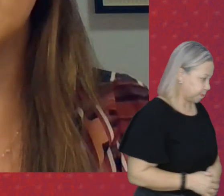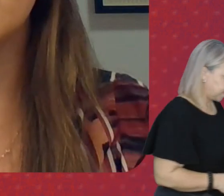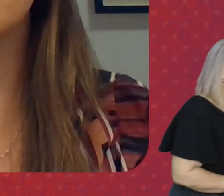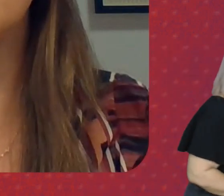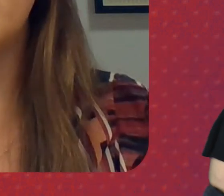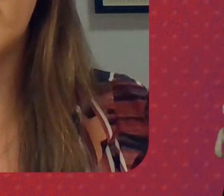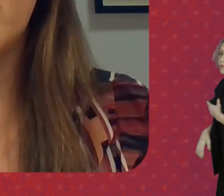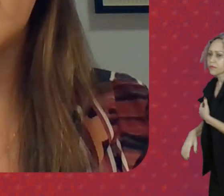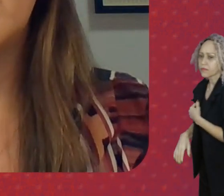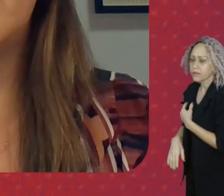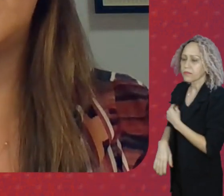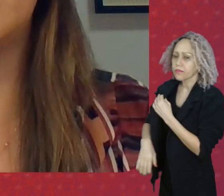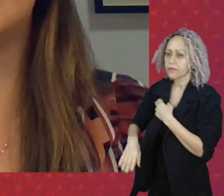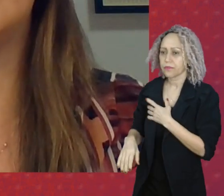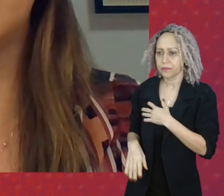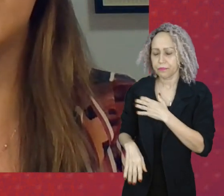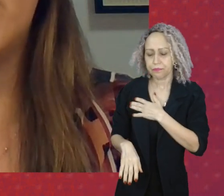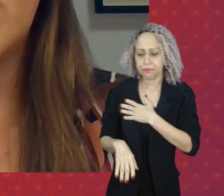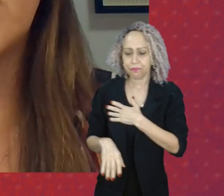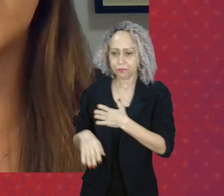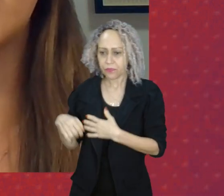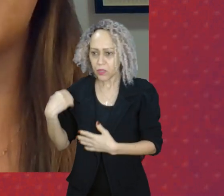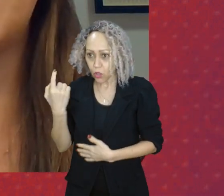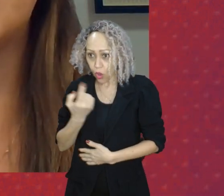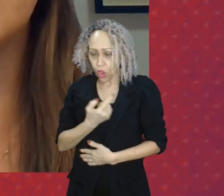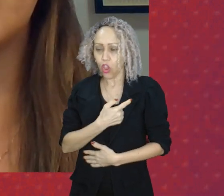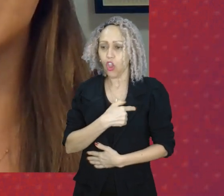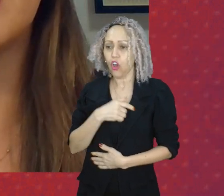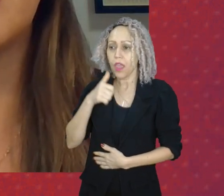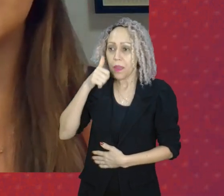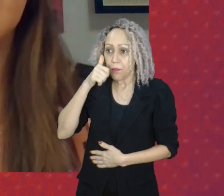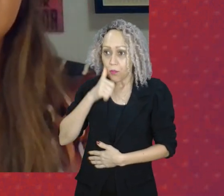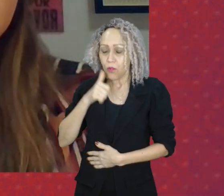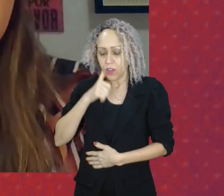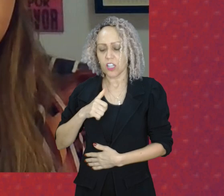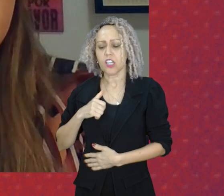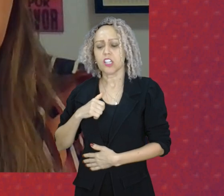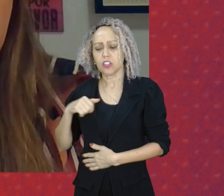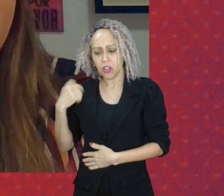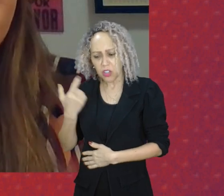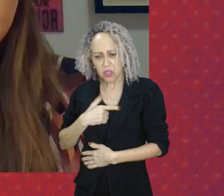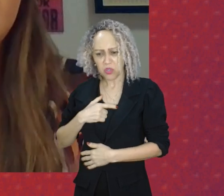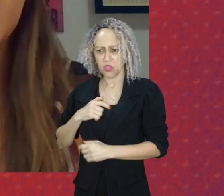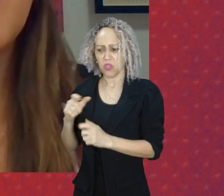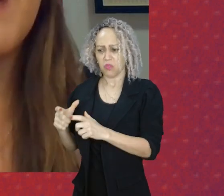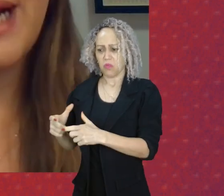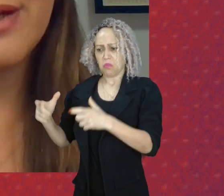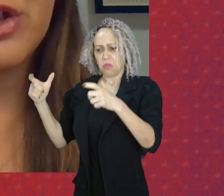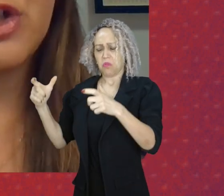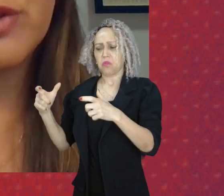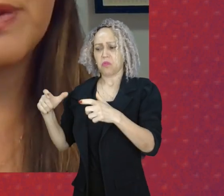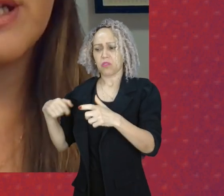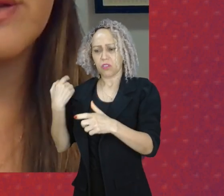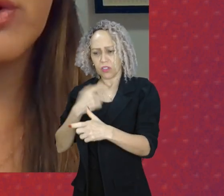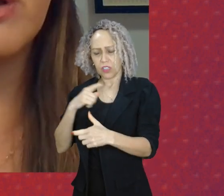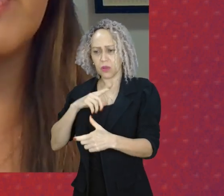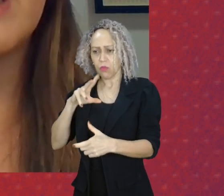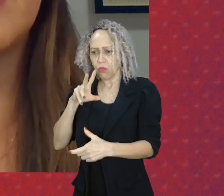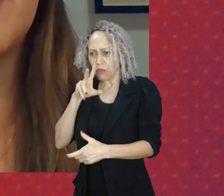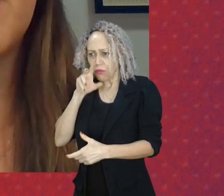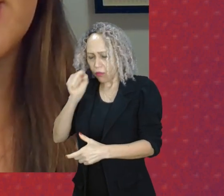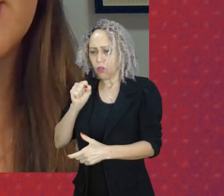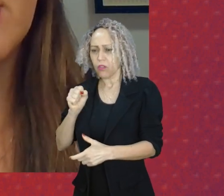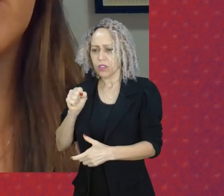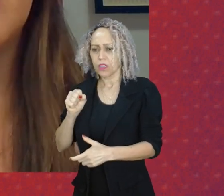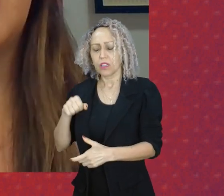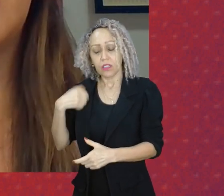nós temos número, né? Nós temos força, a gente só precisa começar a se organizar melhor e cobrar, gente, porque toda vez